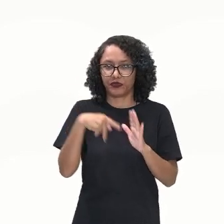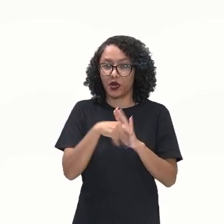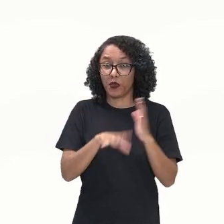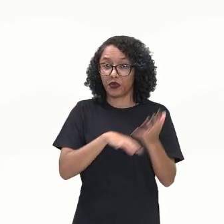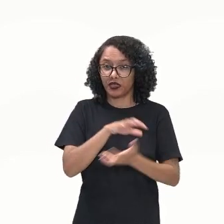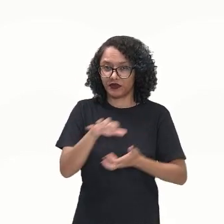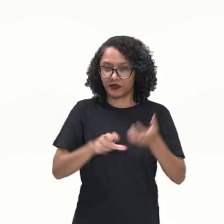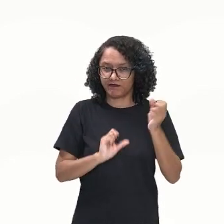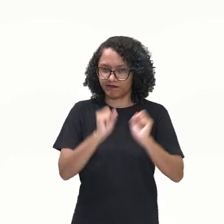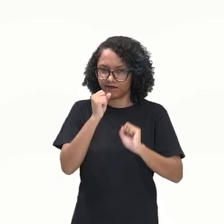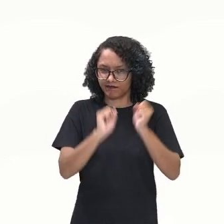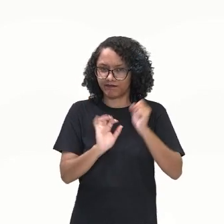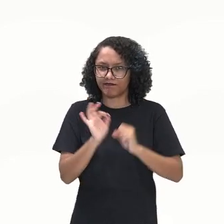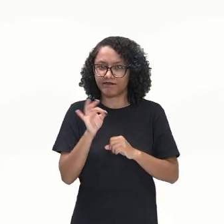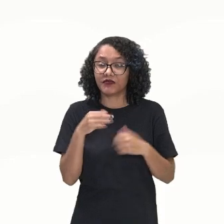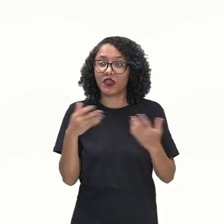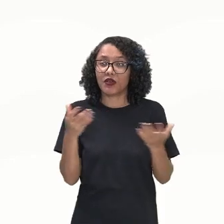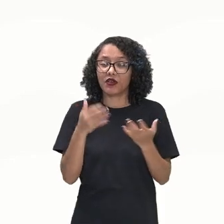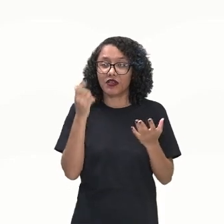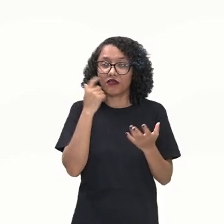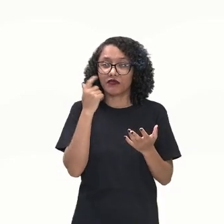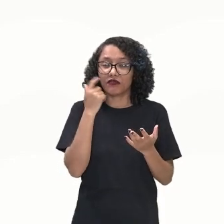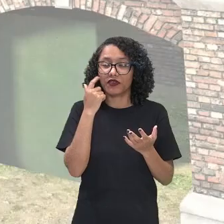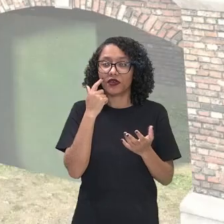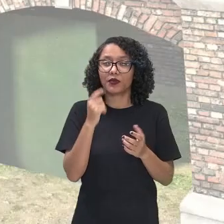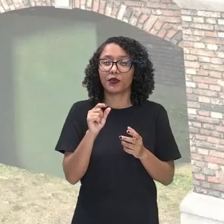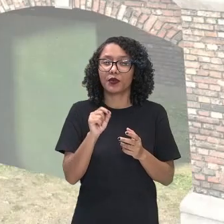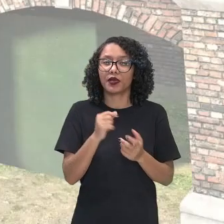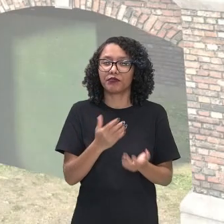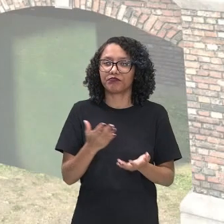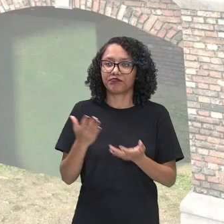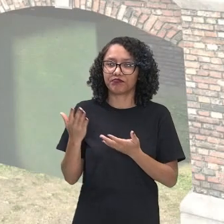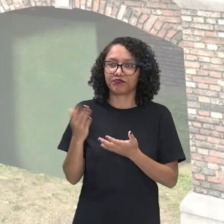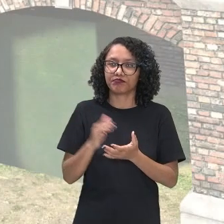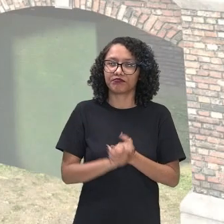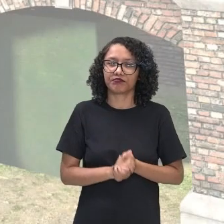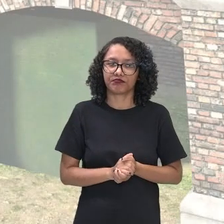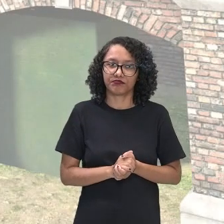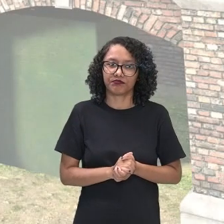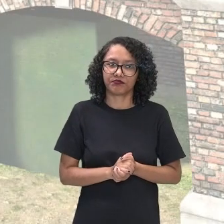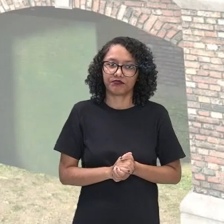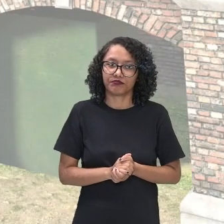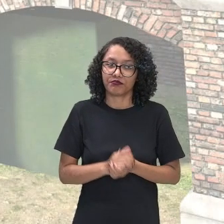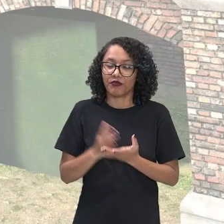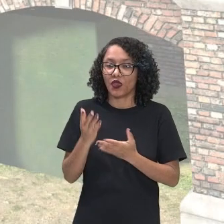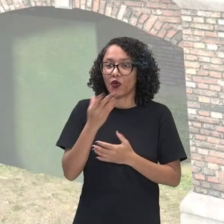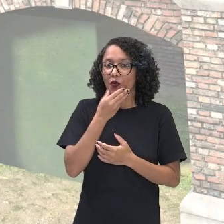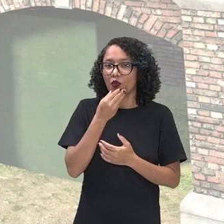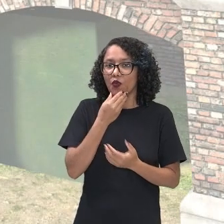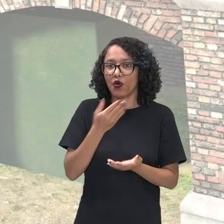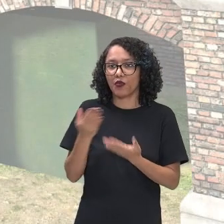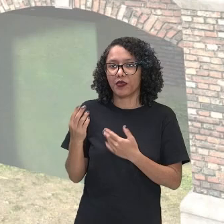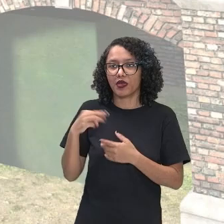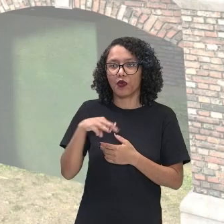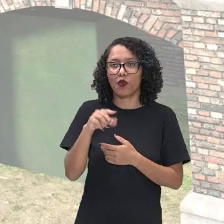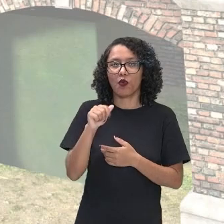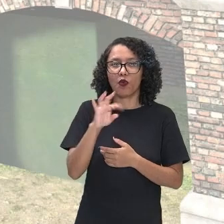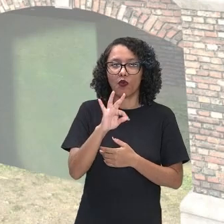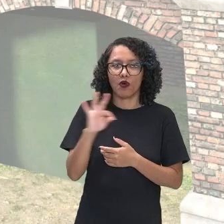Revolução Industrial, eu convido vocês a se juntarem aqui comigo diante de James Watt, que está